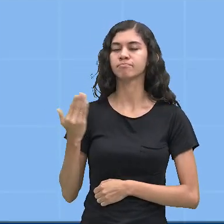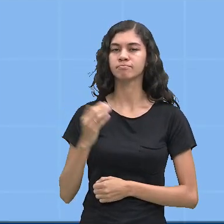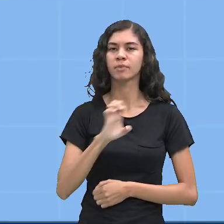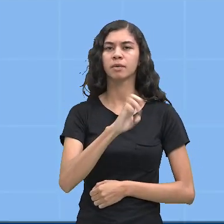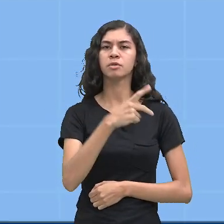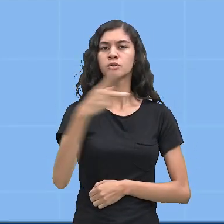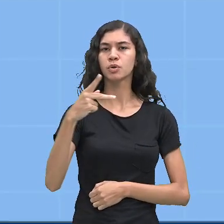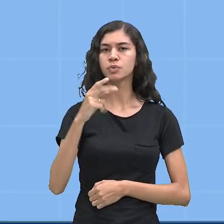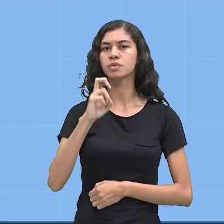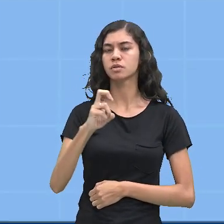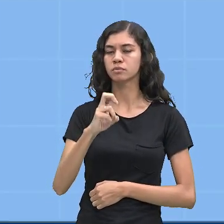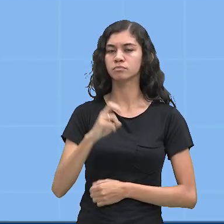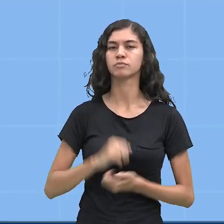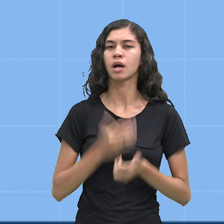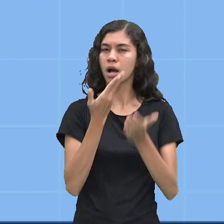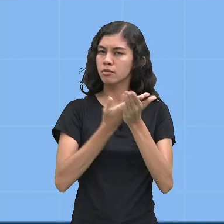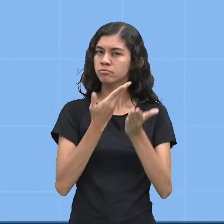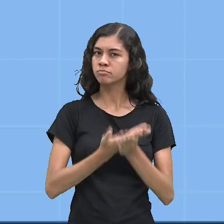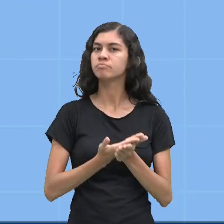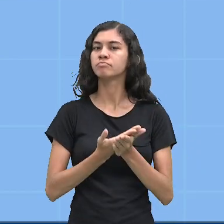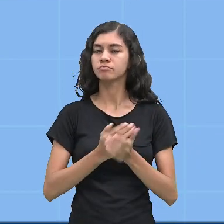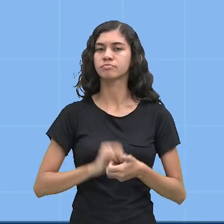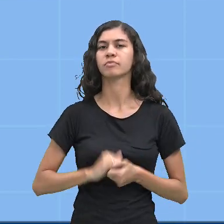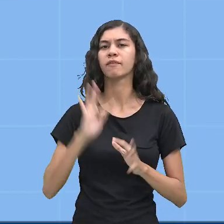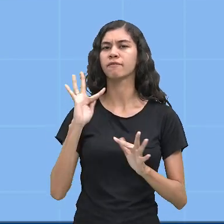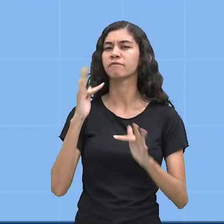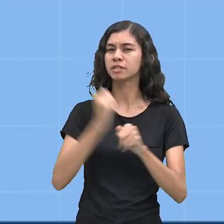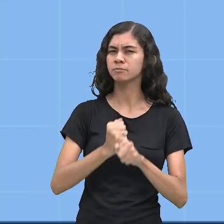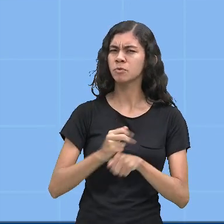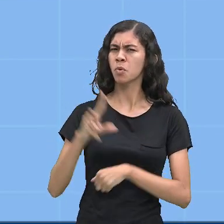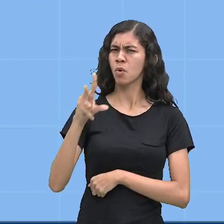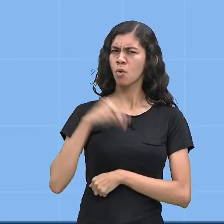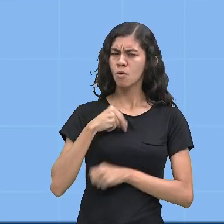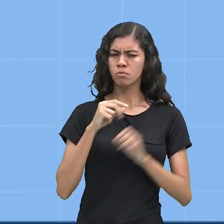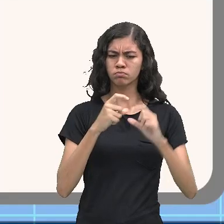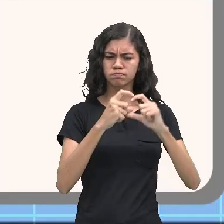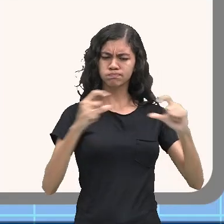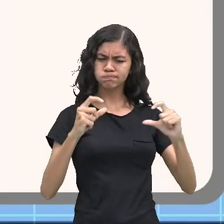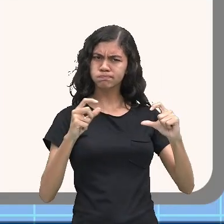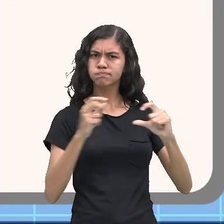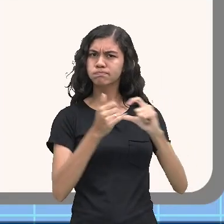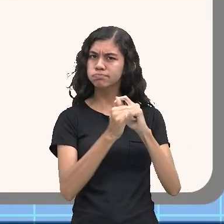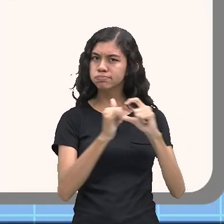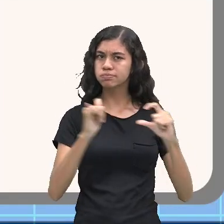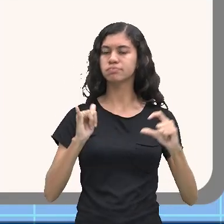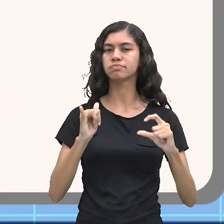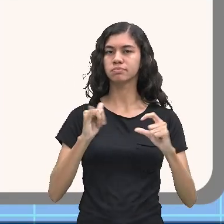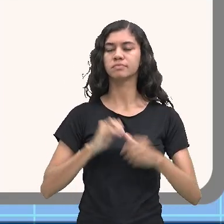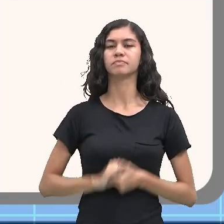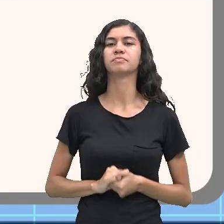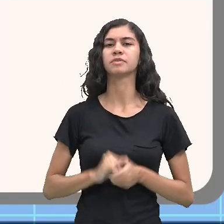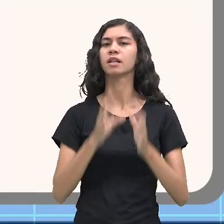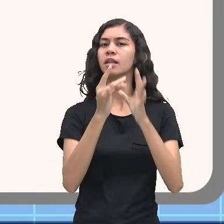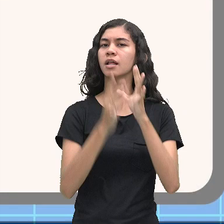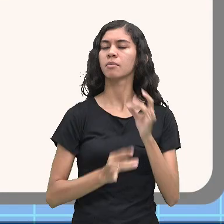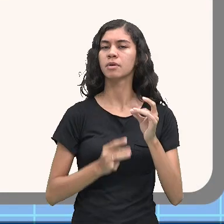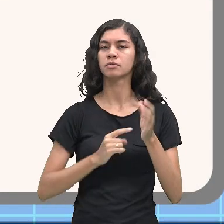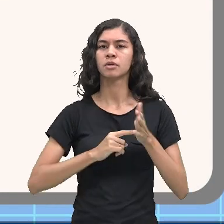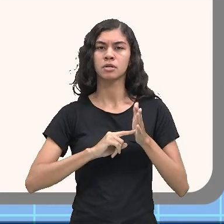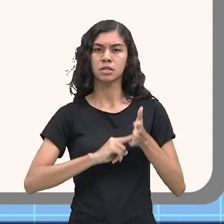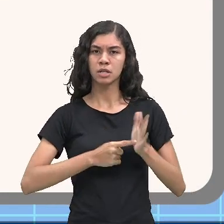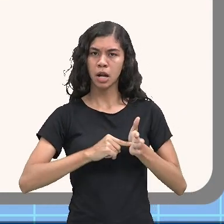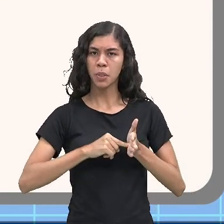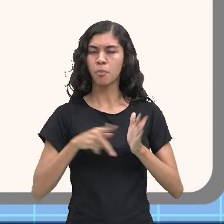número 5, aulão, física, eita, como está elétrico, detalhamento, geradores elétricos e lei